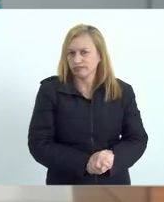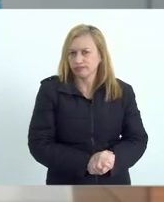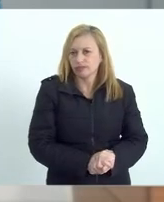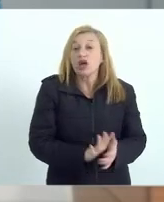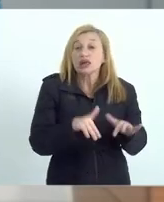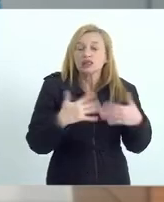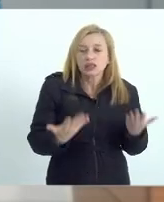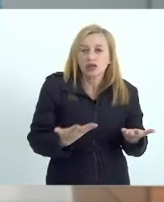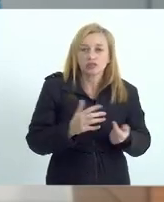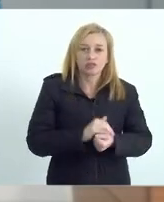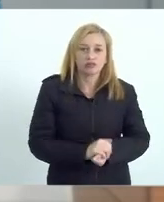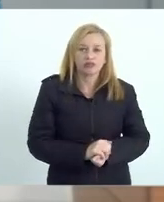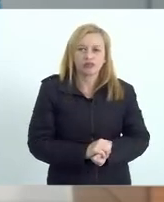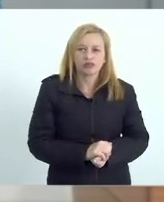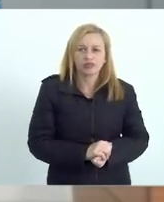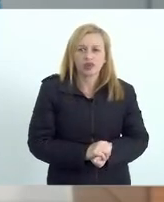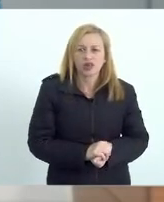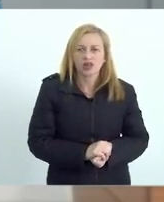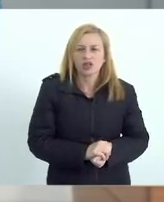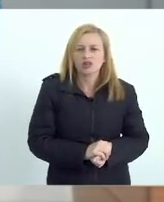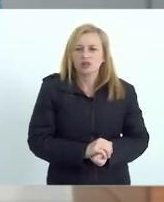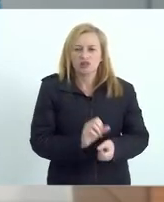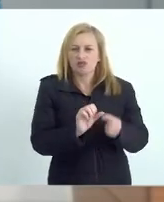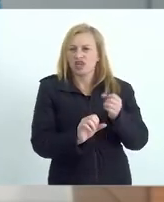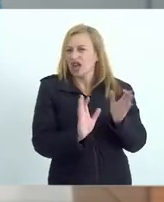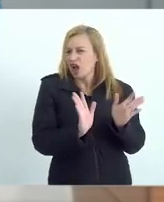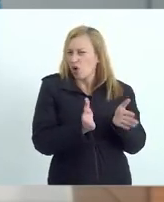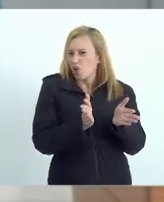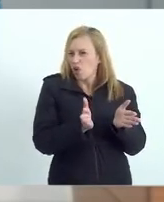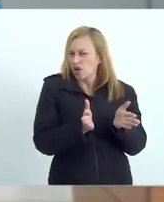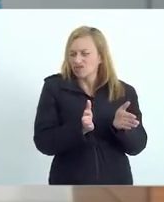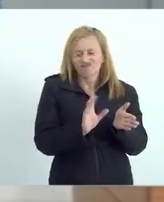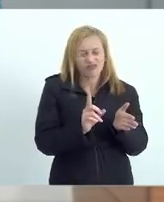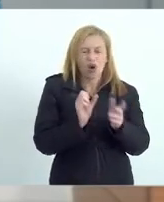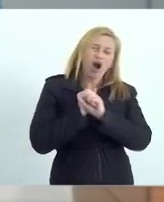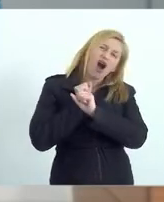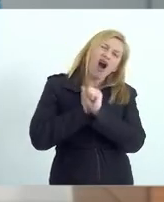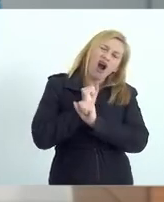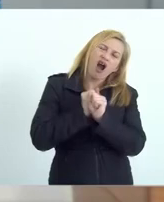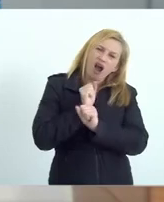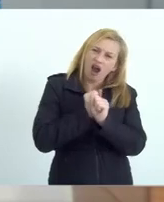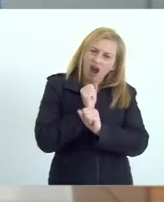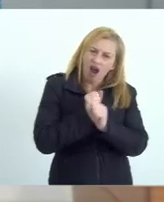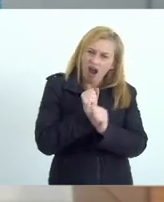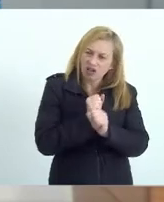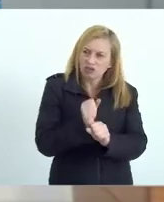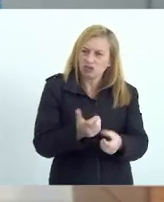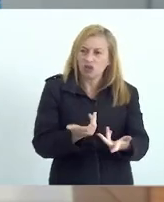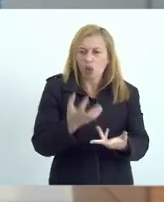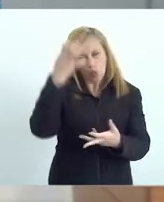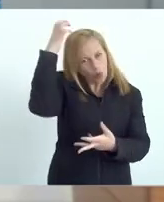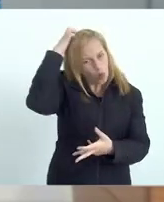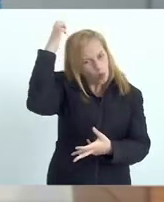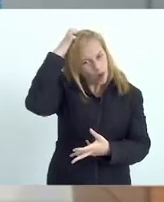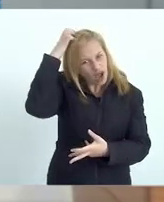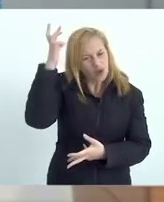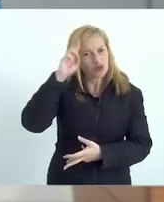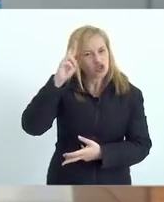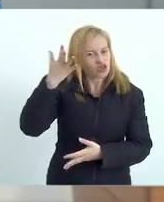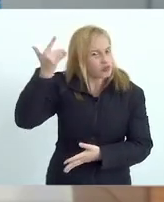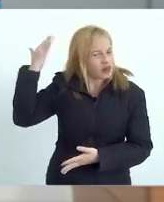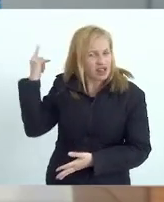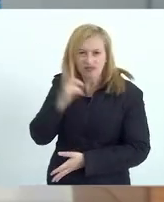bom então senhores Não isso não foi feito agora isso vem de anos e não culpa aqui os comandantes anteriores